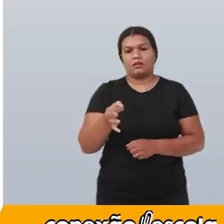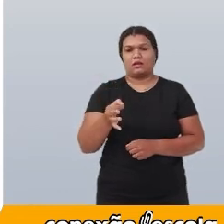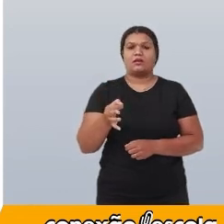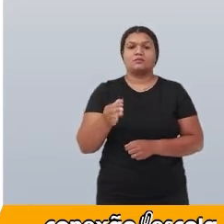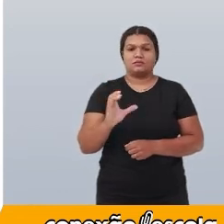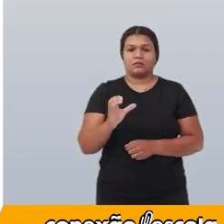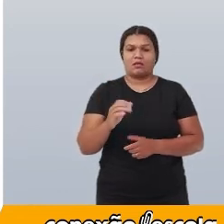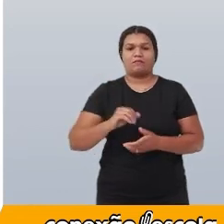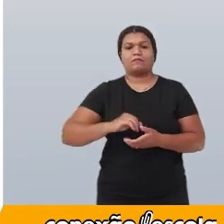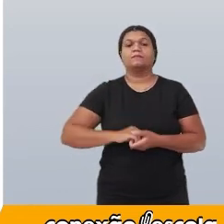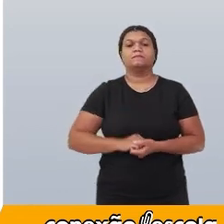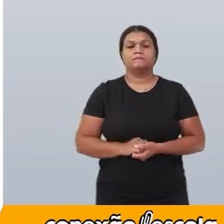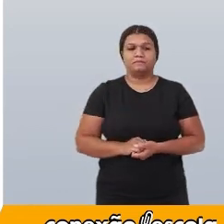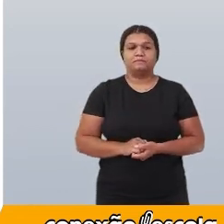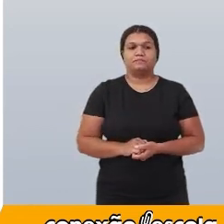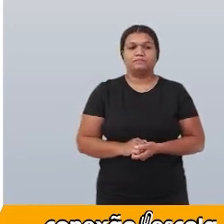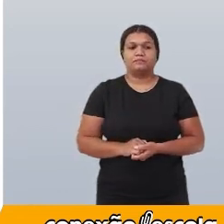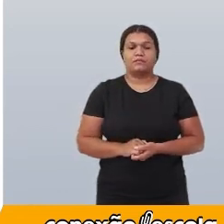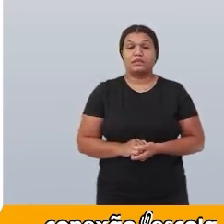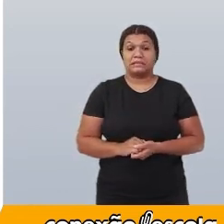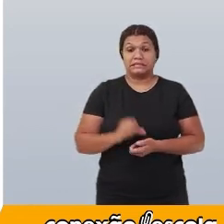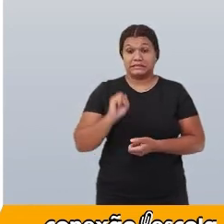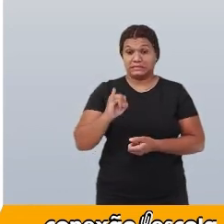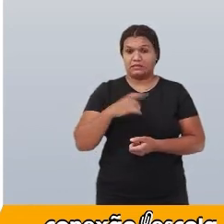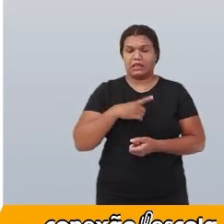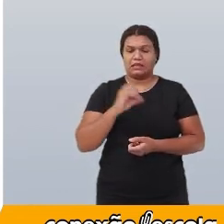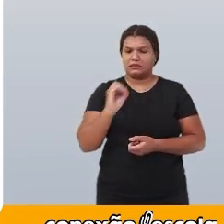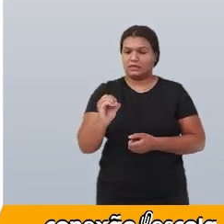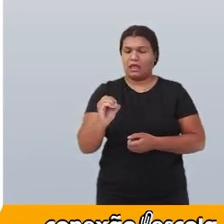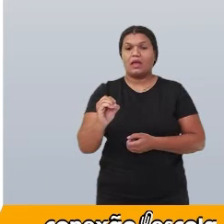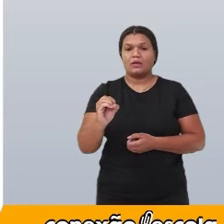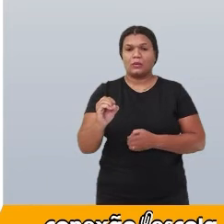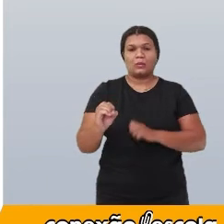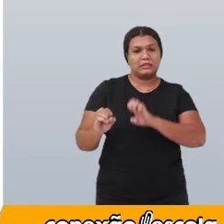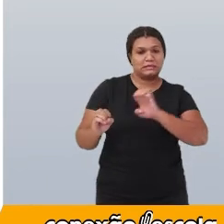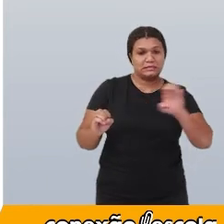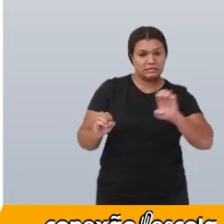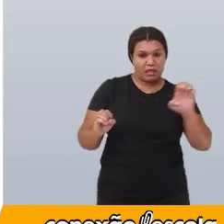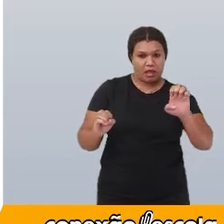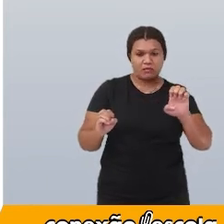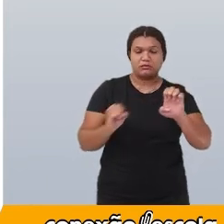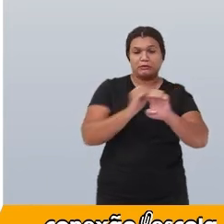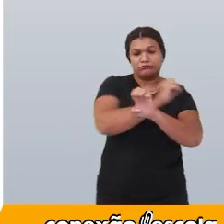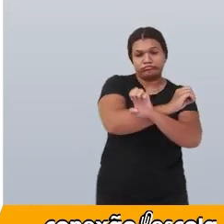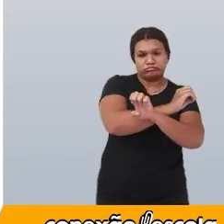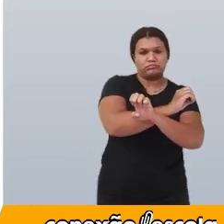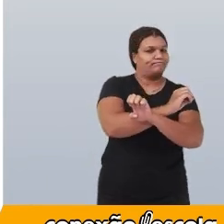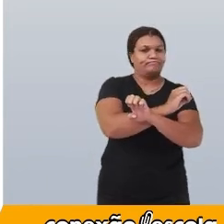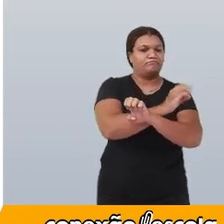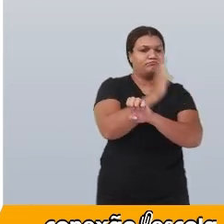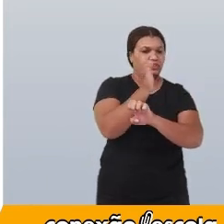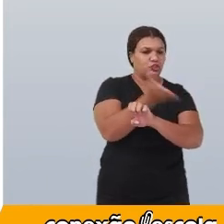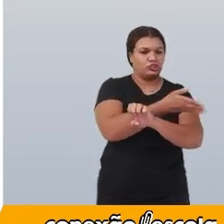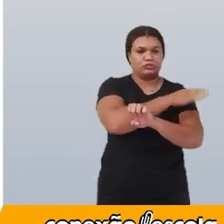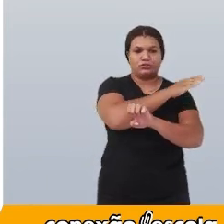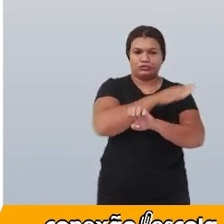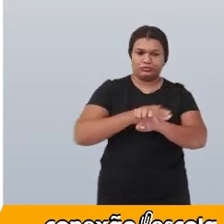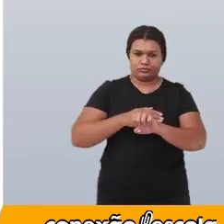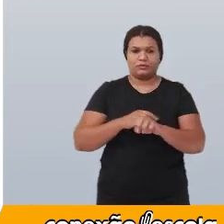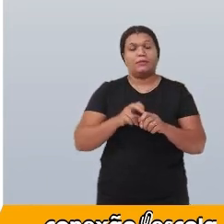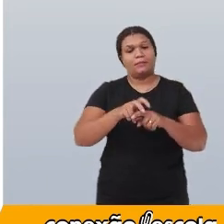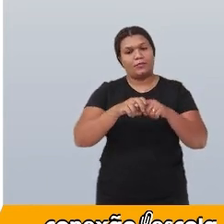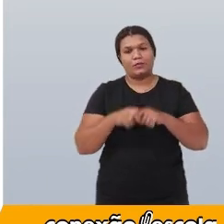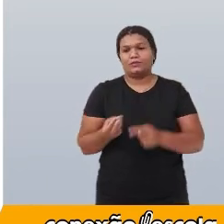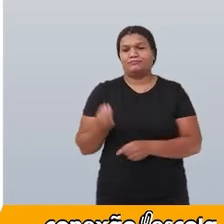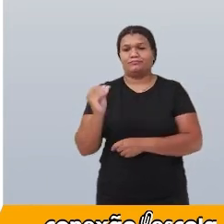R$ 66,10. Quando o zero está à esquerda do número, ele não tem valor. É por isso